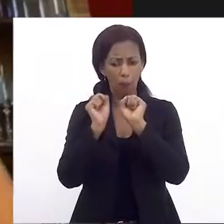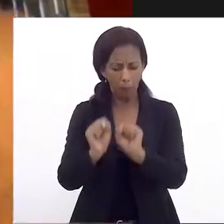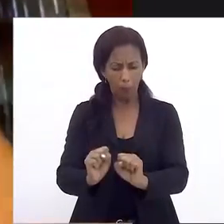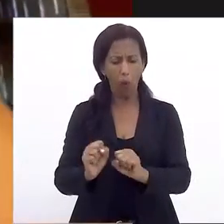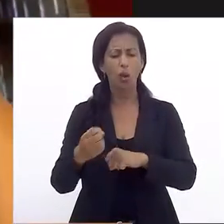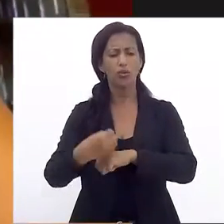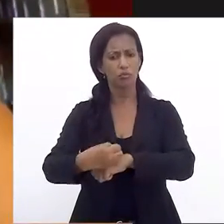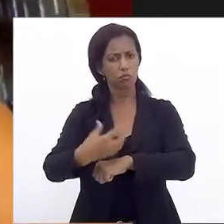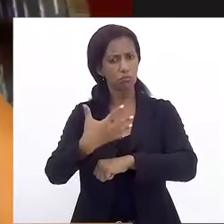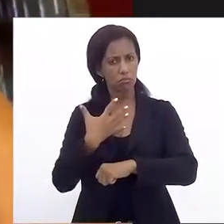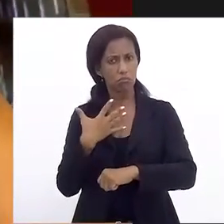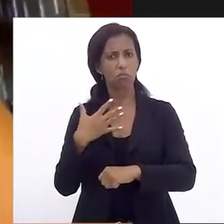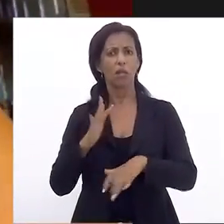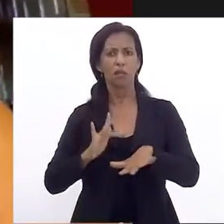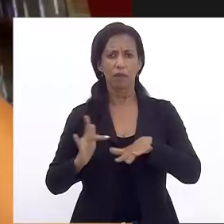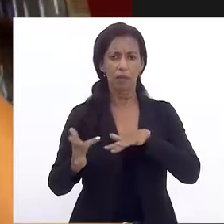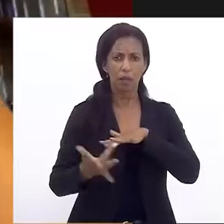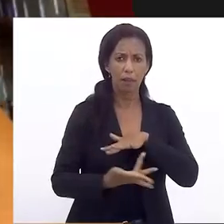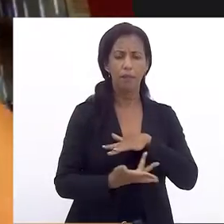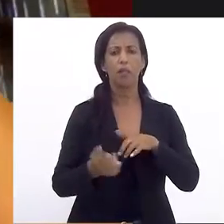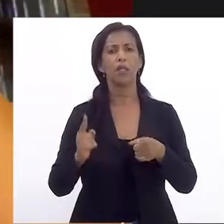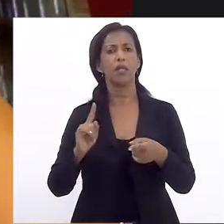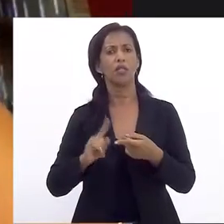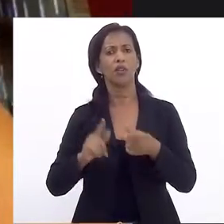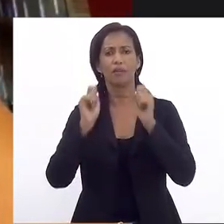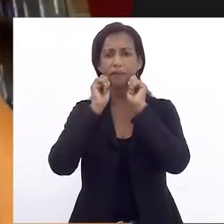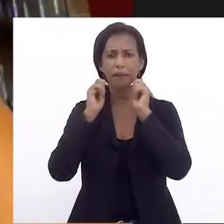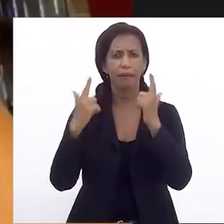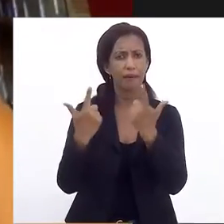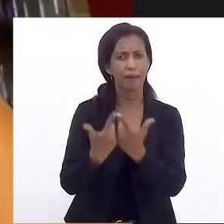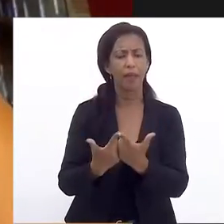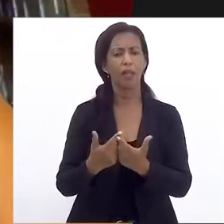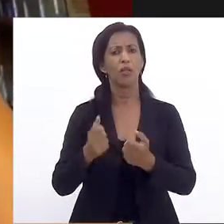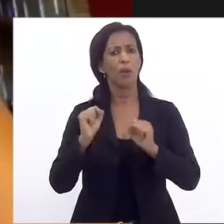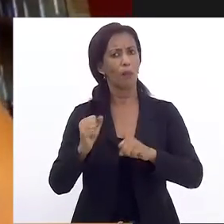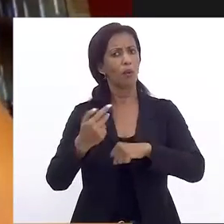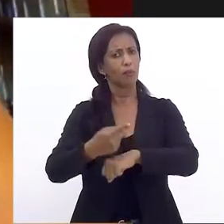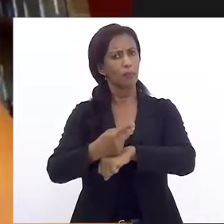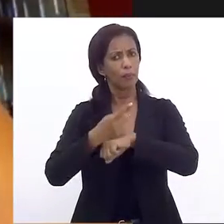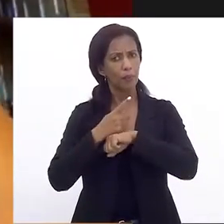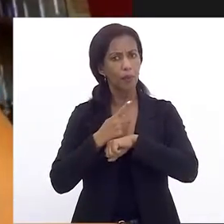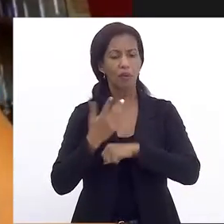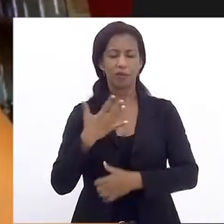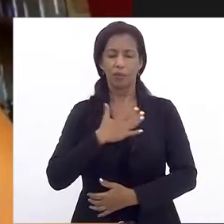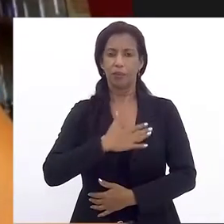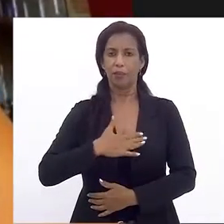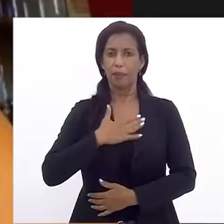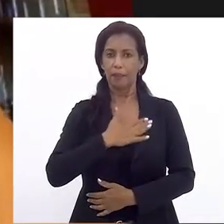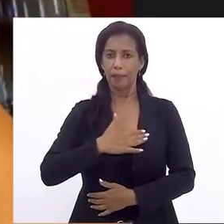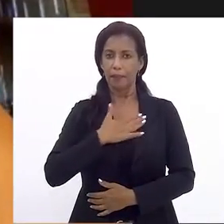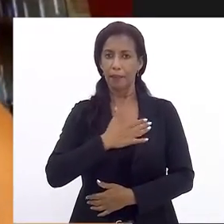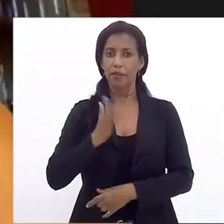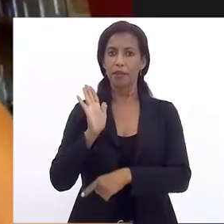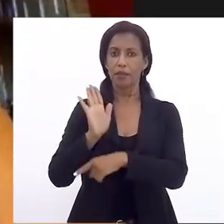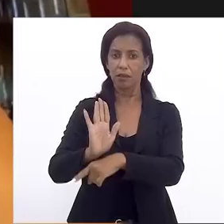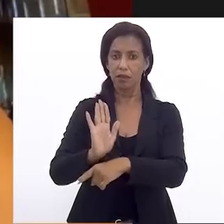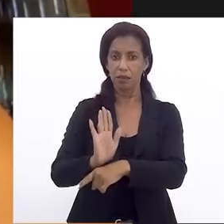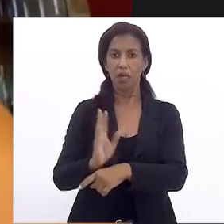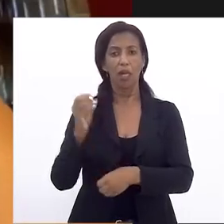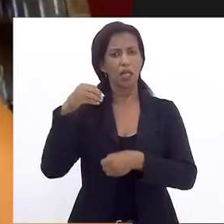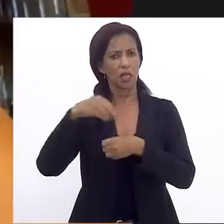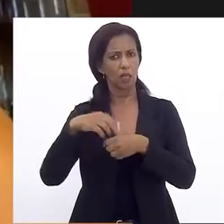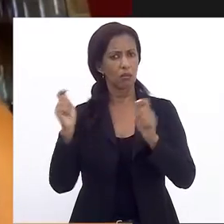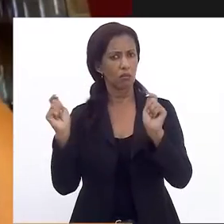qualquer dificuldade, qualquer opinião, sugestão, pode, através das mídias sociais, através da